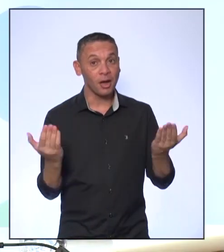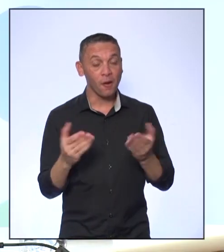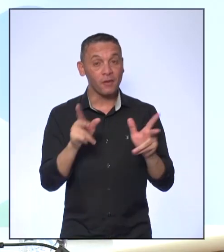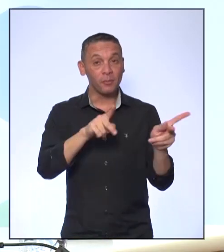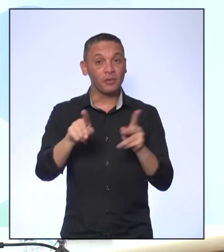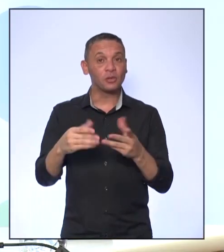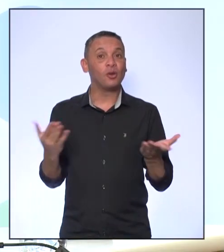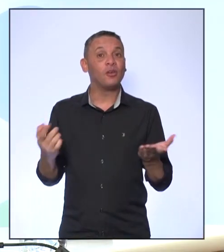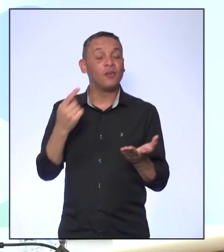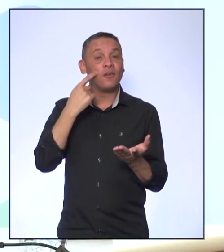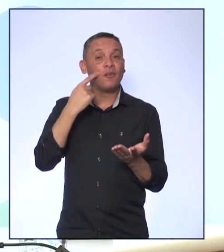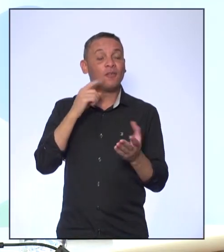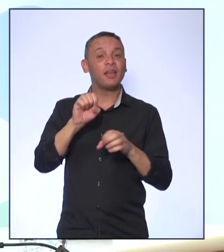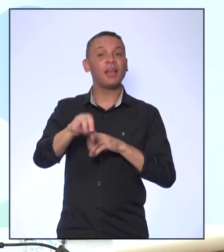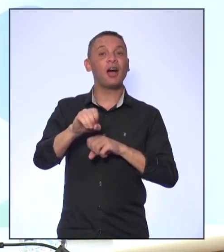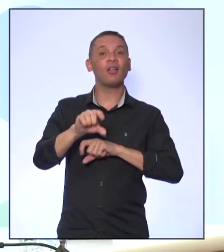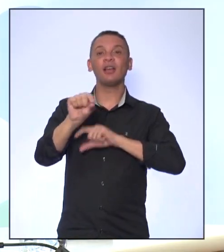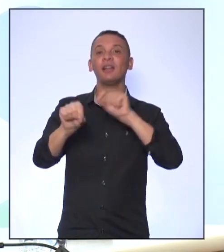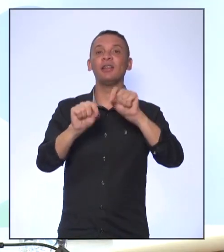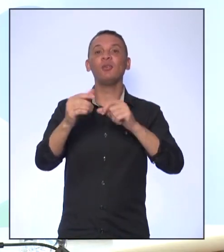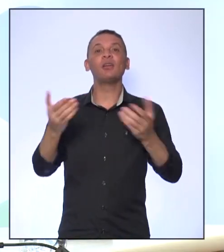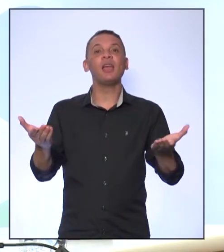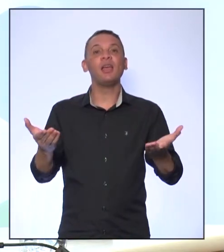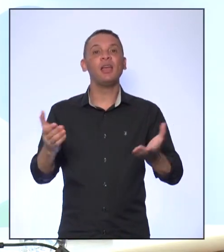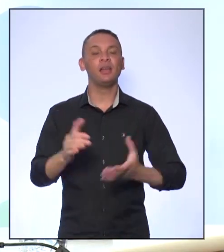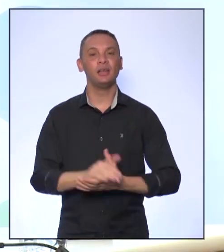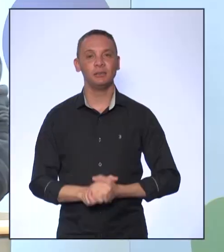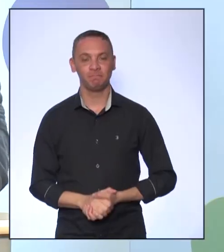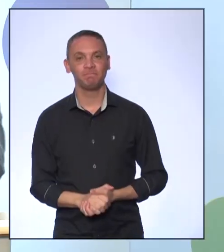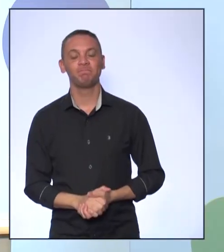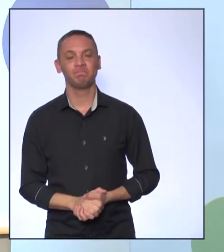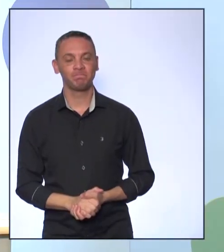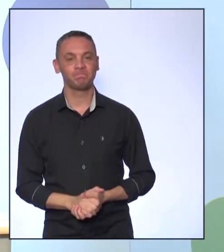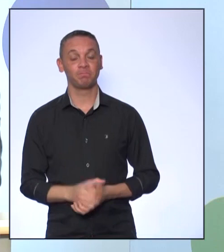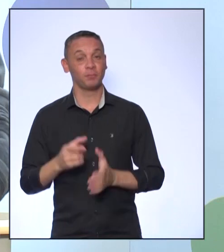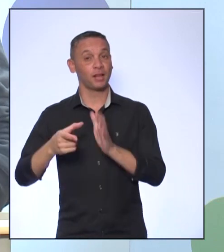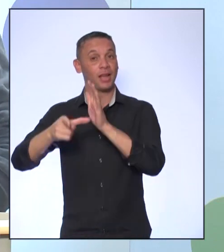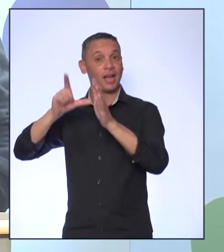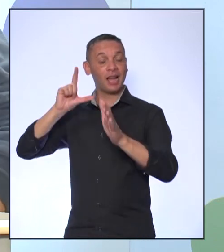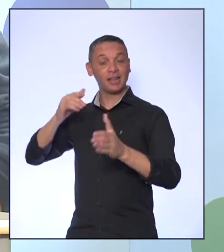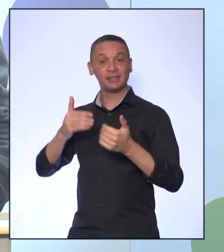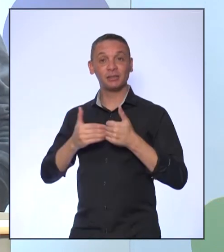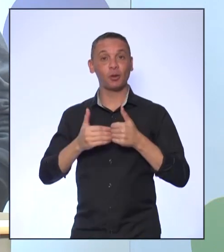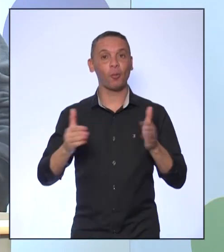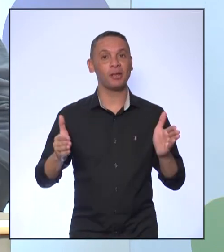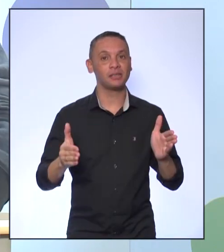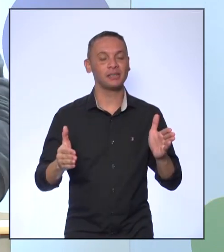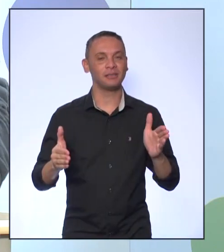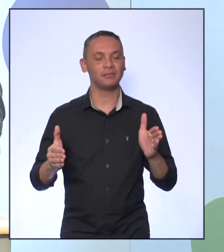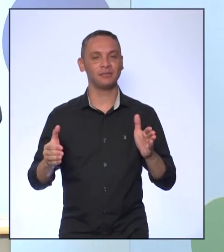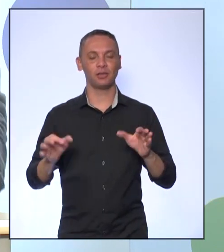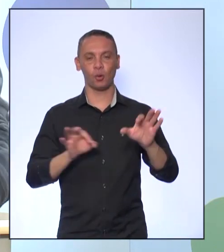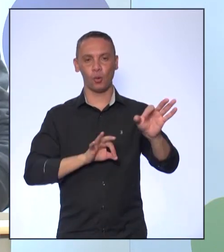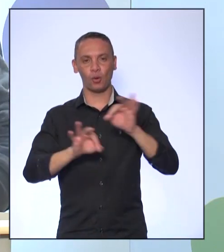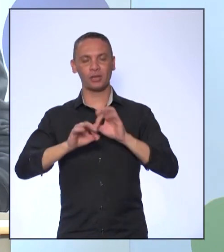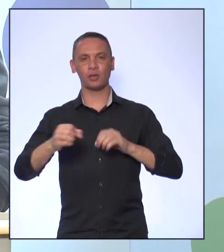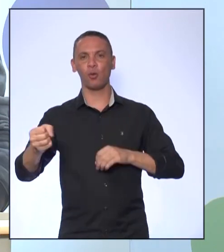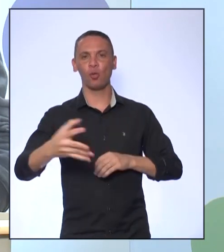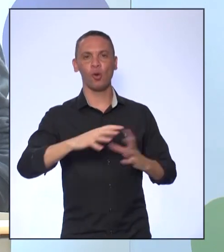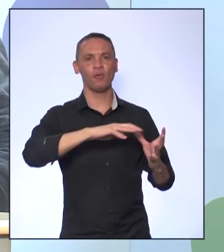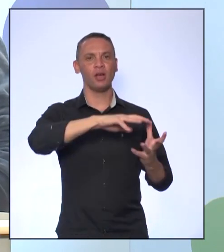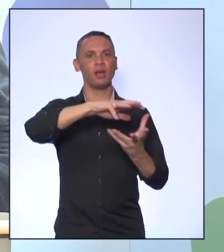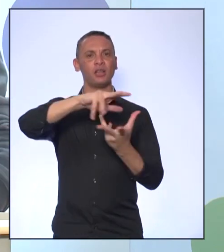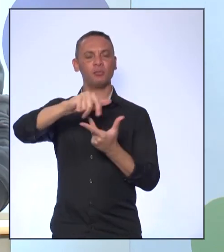nós temos para essa aula maravilhosa de hoje? Então, antes de nós entrarmos aí na questão da nova ordem mundial, né,